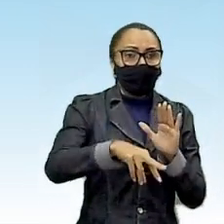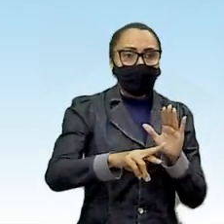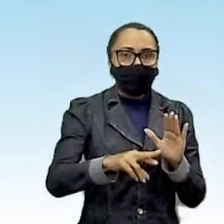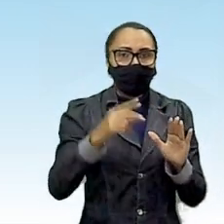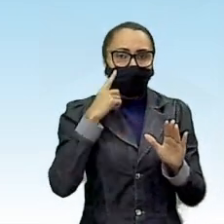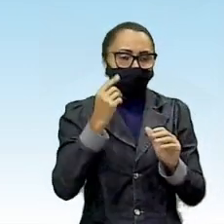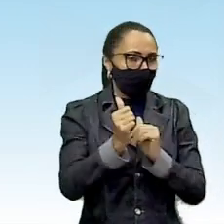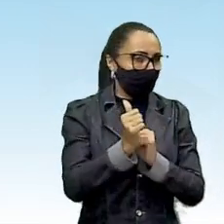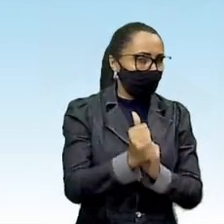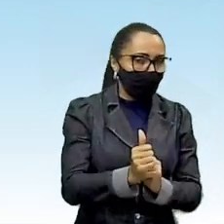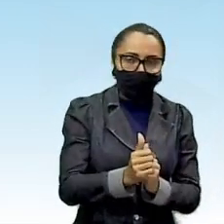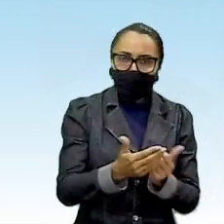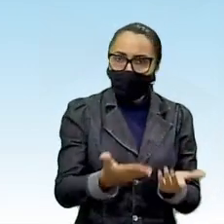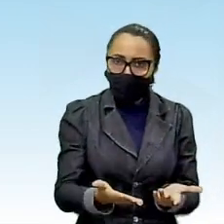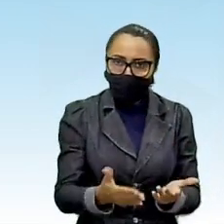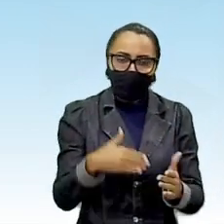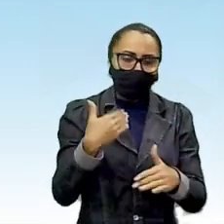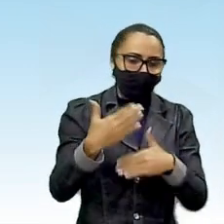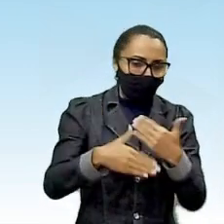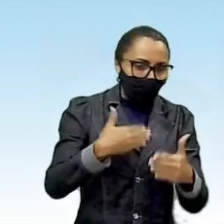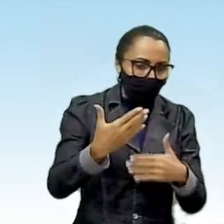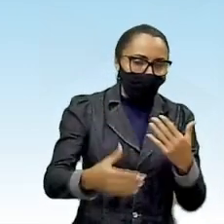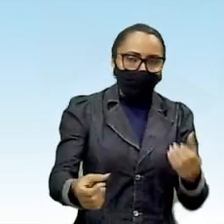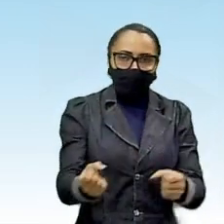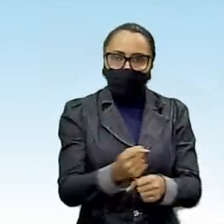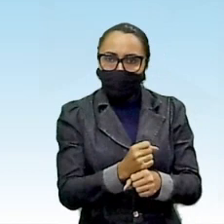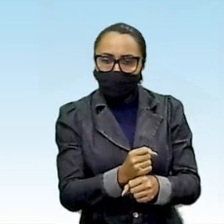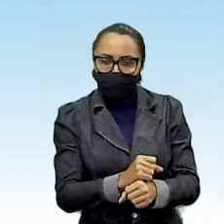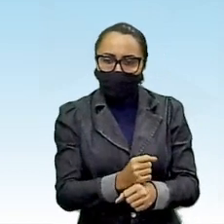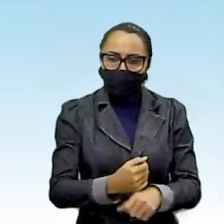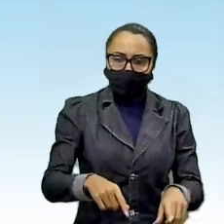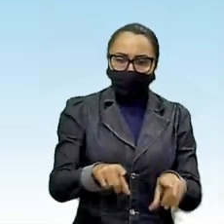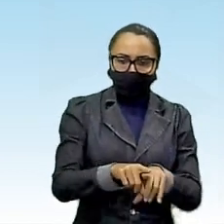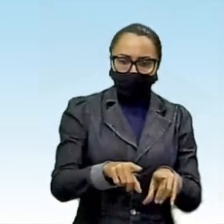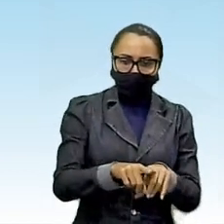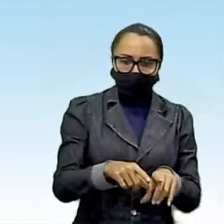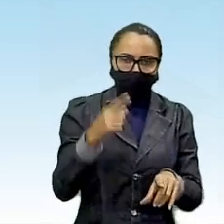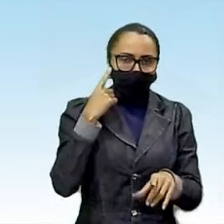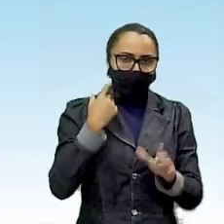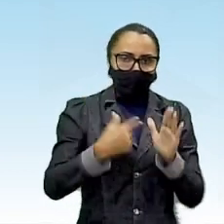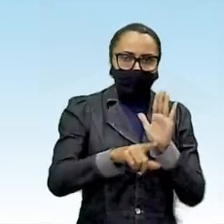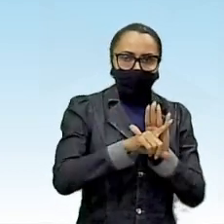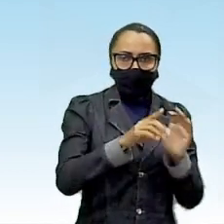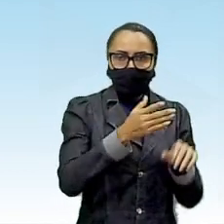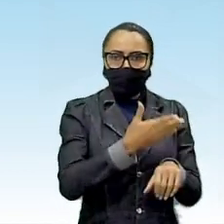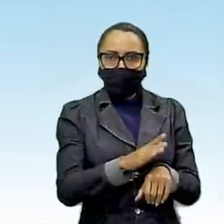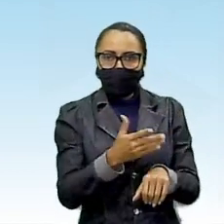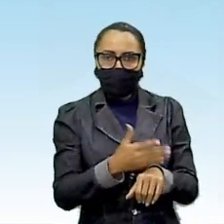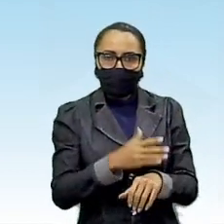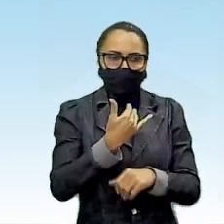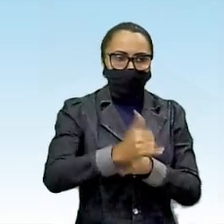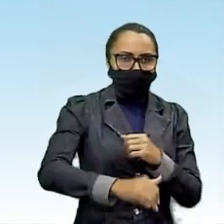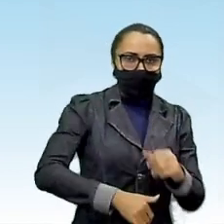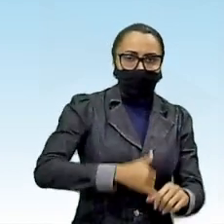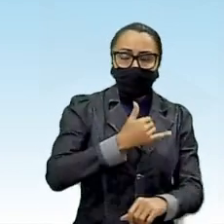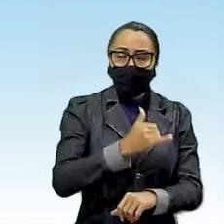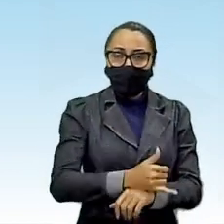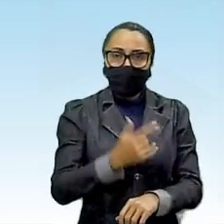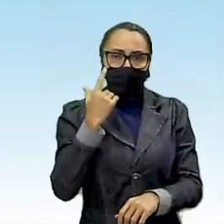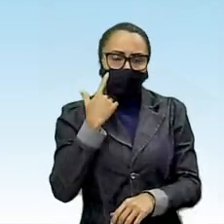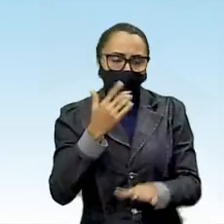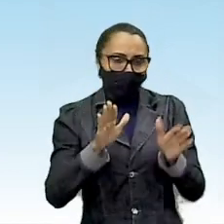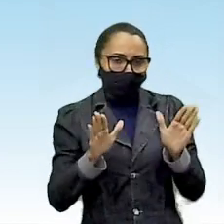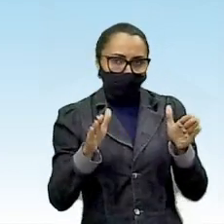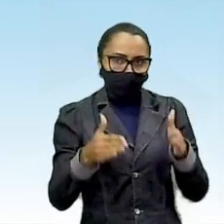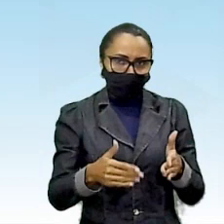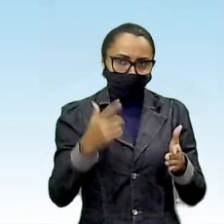não acompanharam também ao longo desses anos. Também conformidade com leis e práticas internacionais, né, no sentido